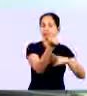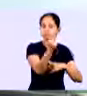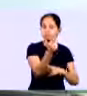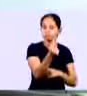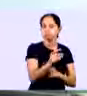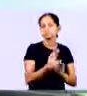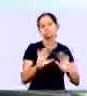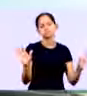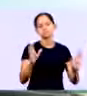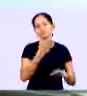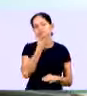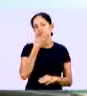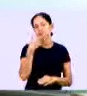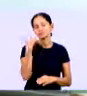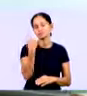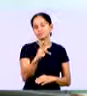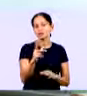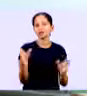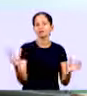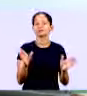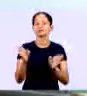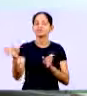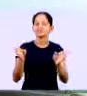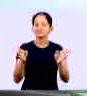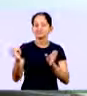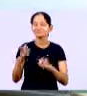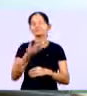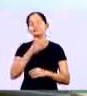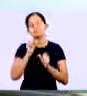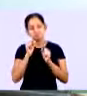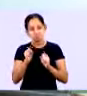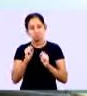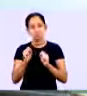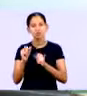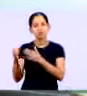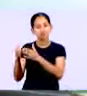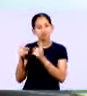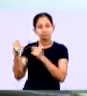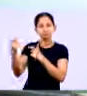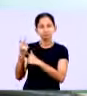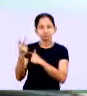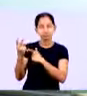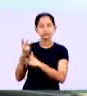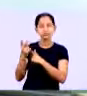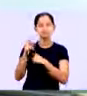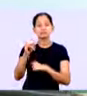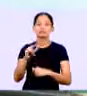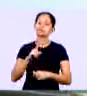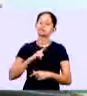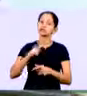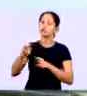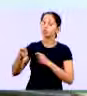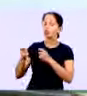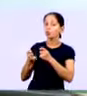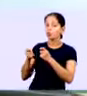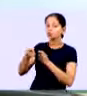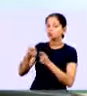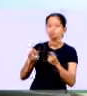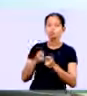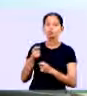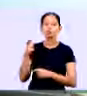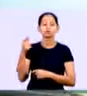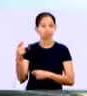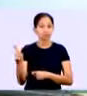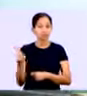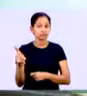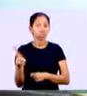mais girar dentro da empresa o seu capital de giro, maior vai ser o lucro que você tende a ter se você tiver controle sobre os outros aspectos da